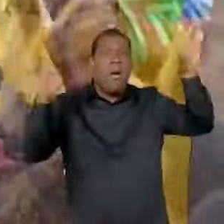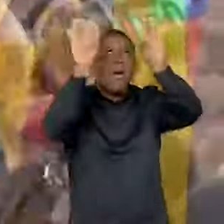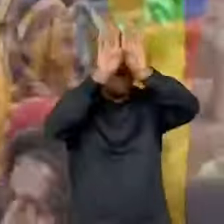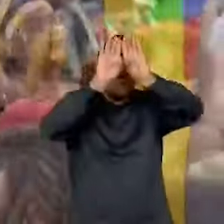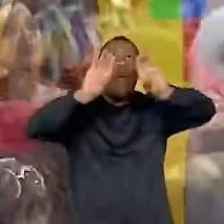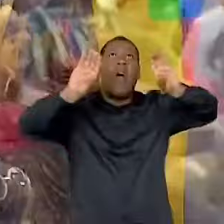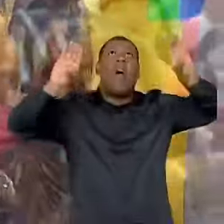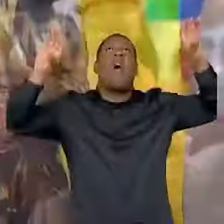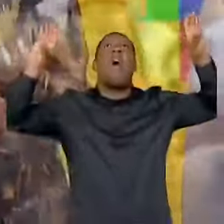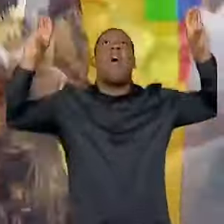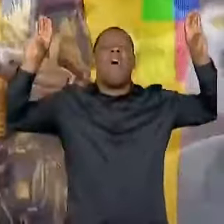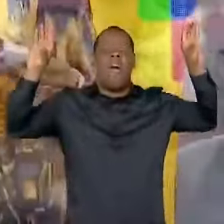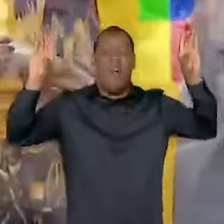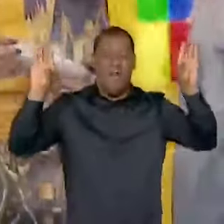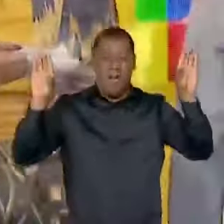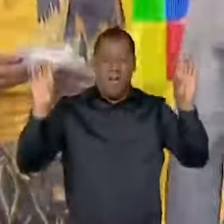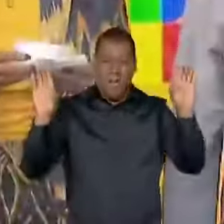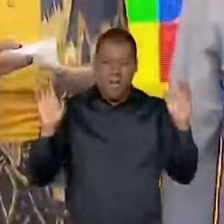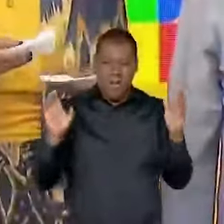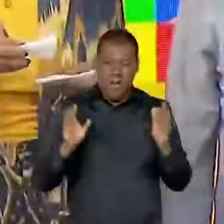céu profundo,